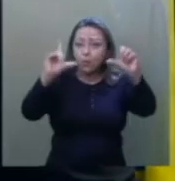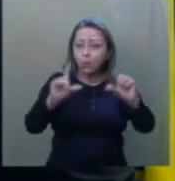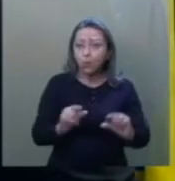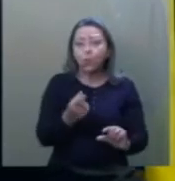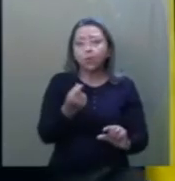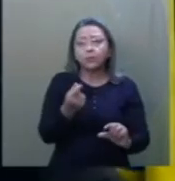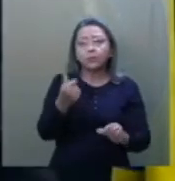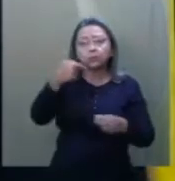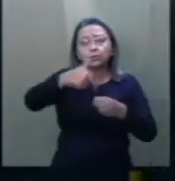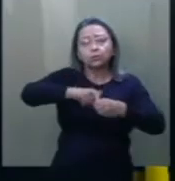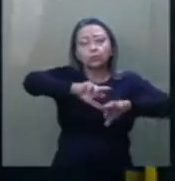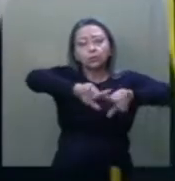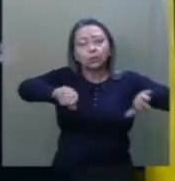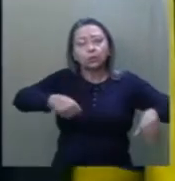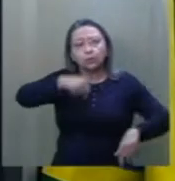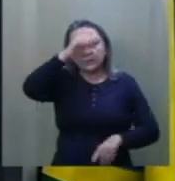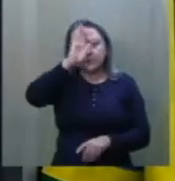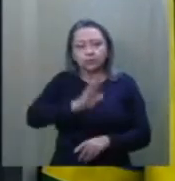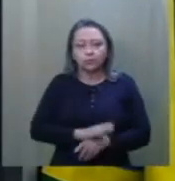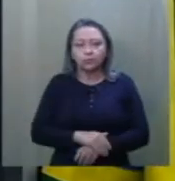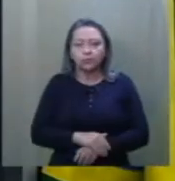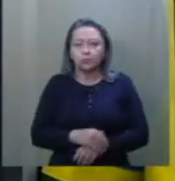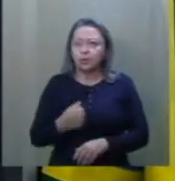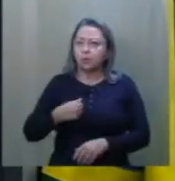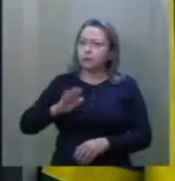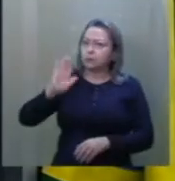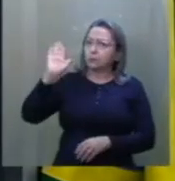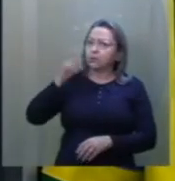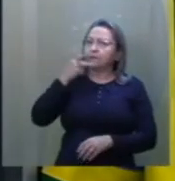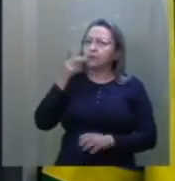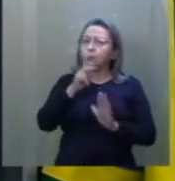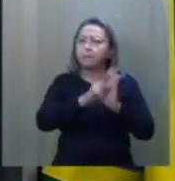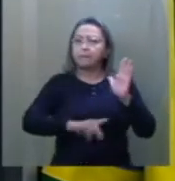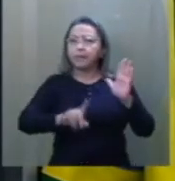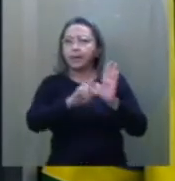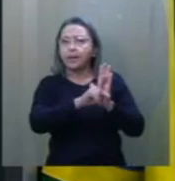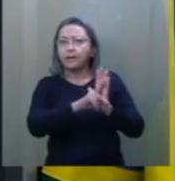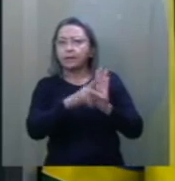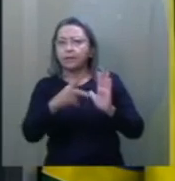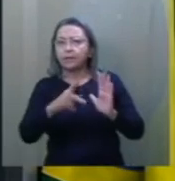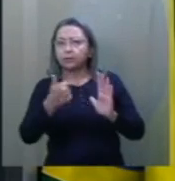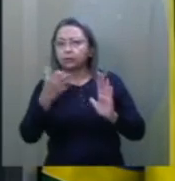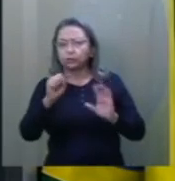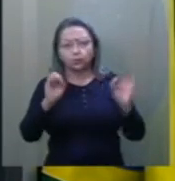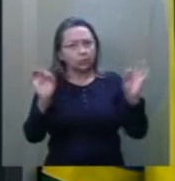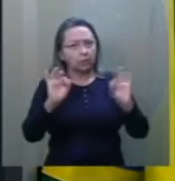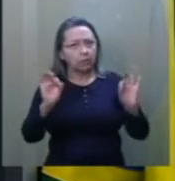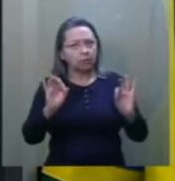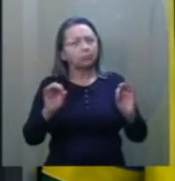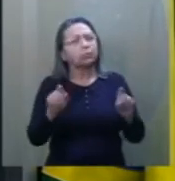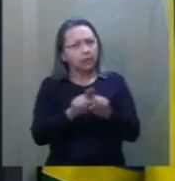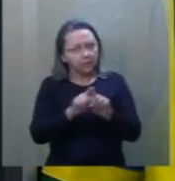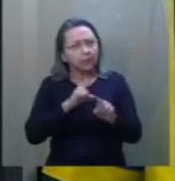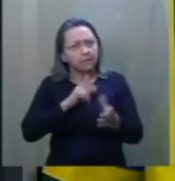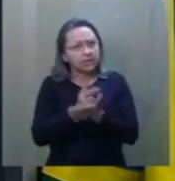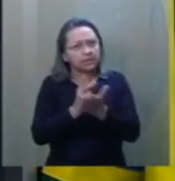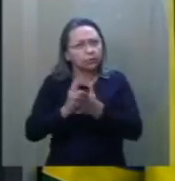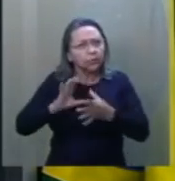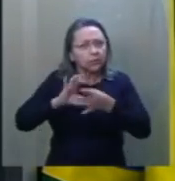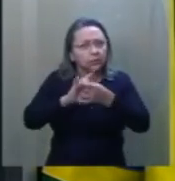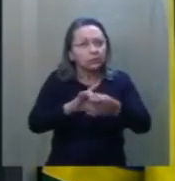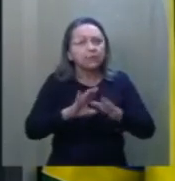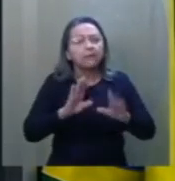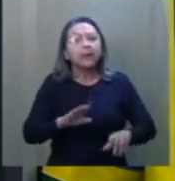combustíveis no Brasil. E não estou falando do PLP 18, que também segue essa linha. O